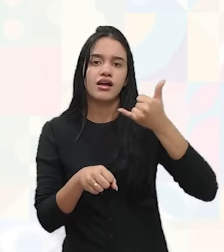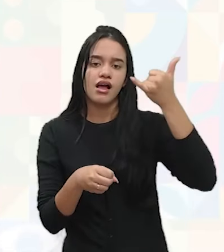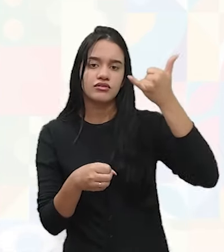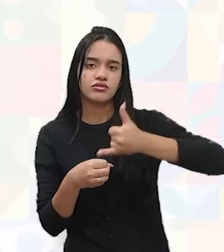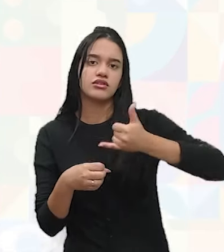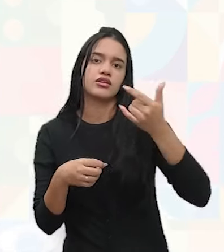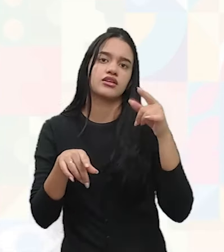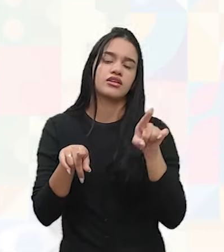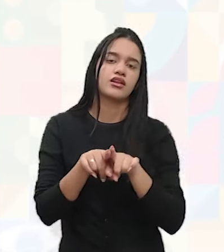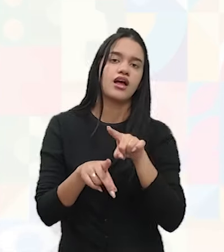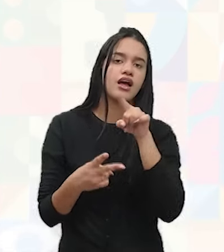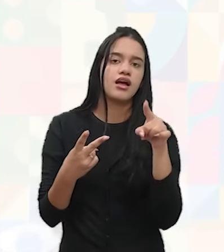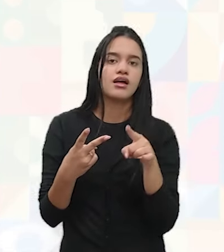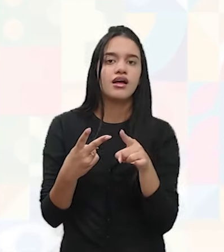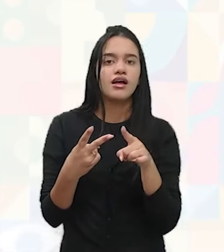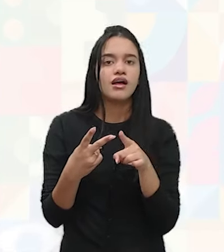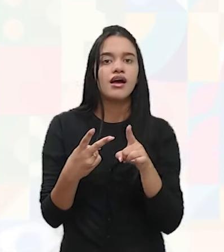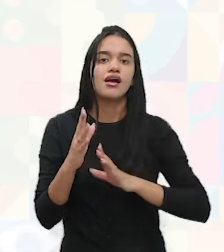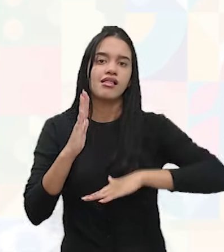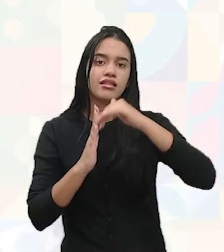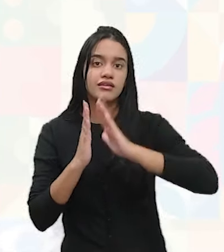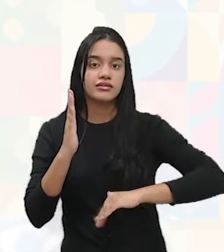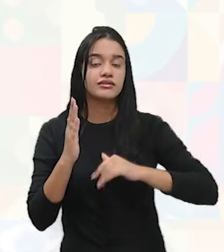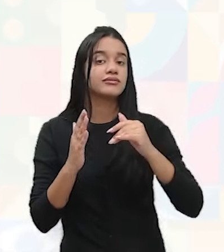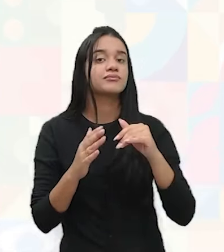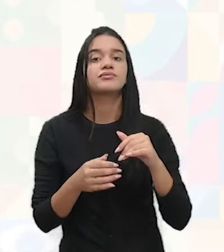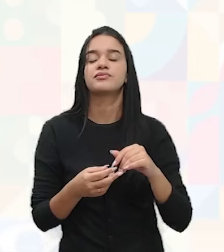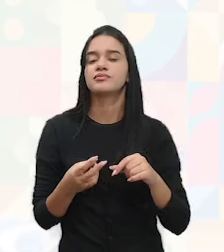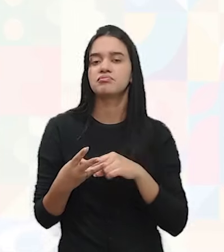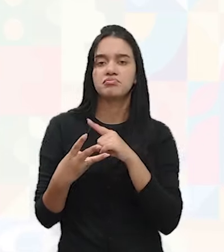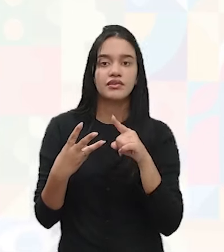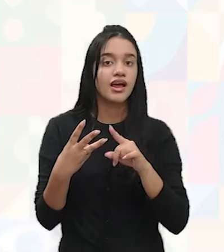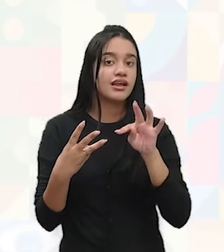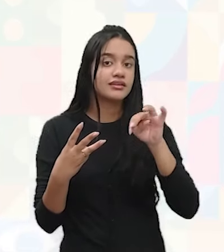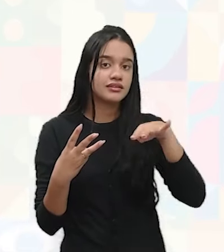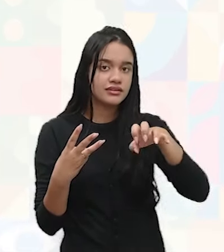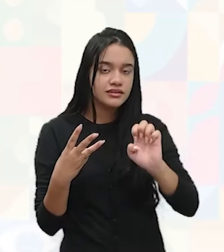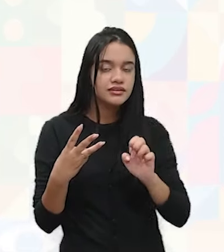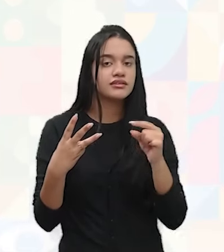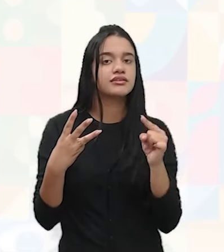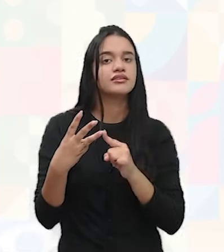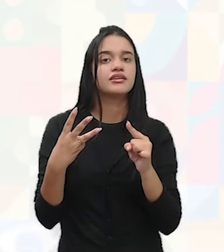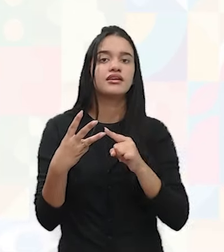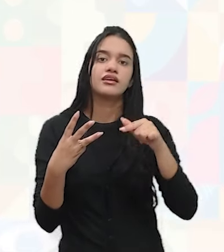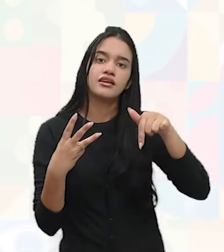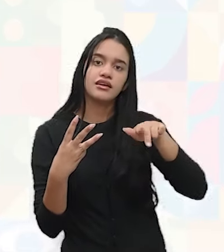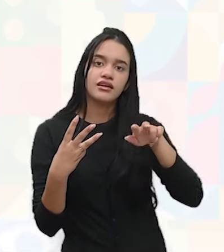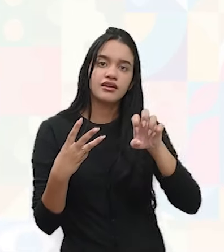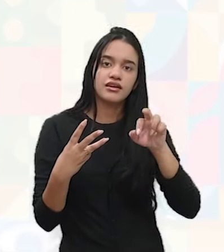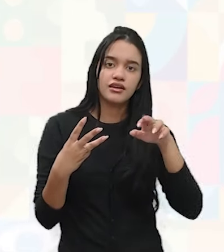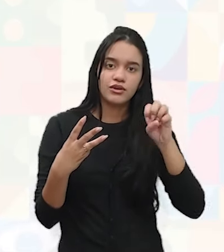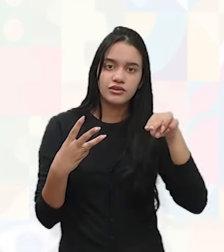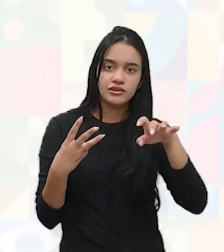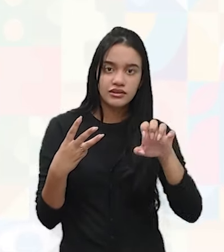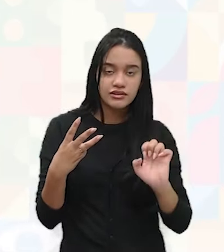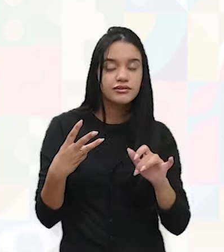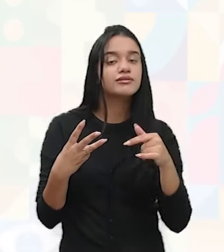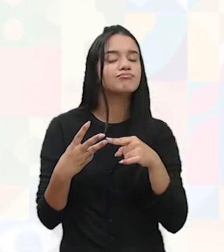querosene esse tipo de incêndio ele queima apenas na superfície e vai consumindo todo o